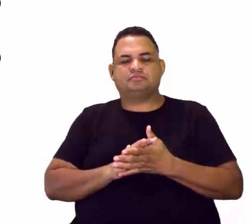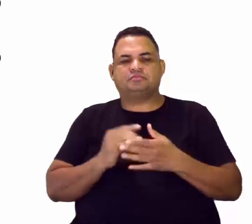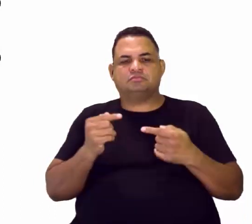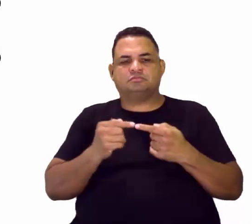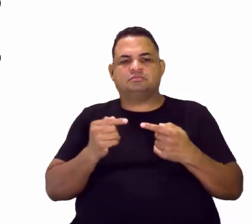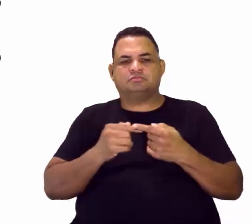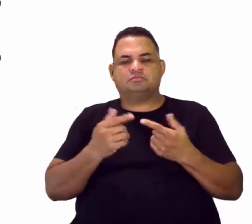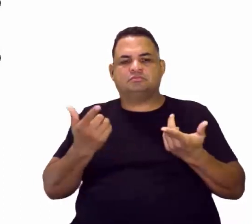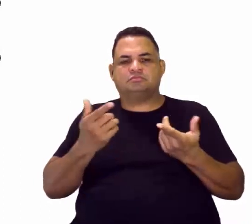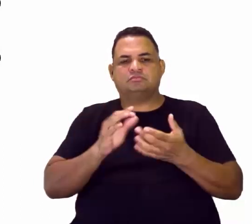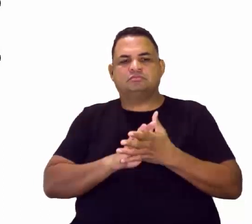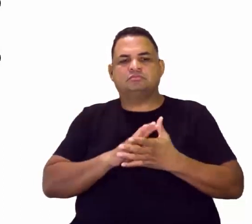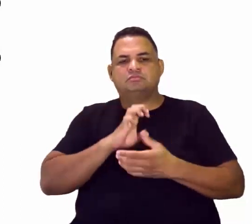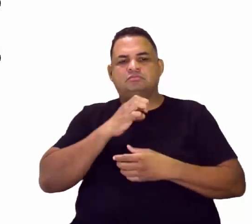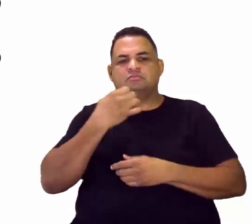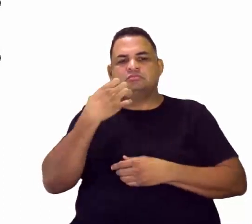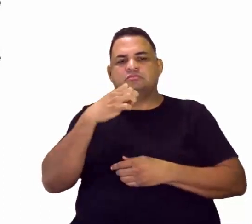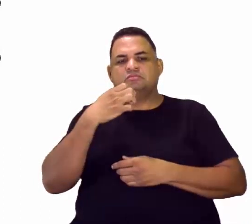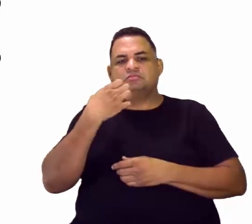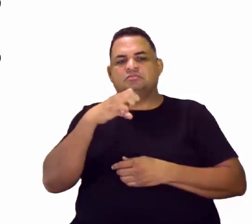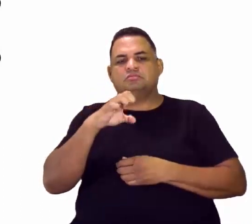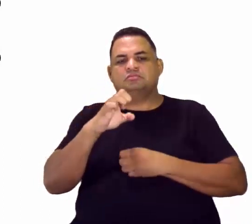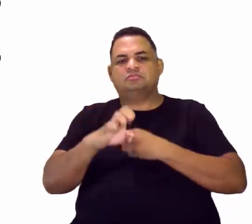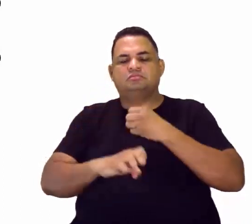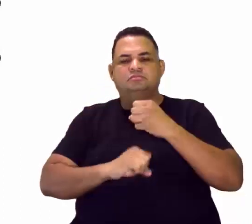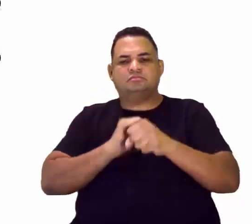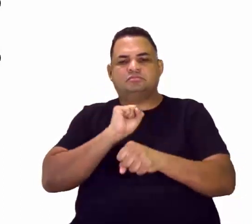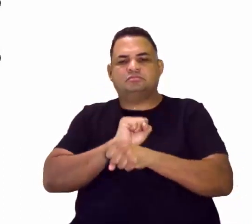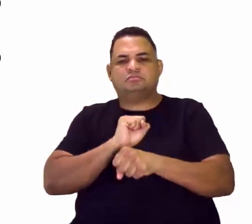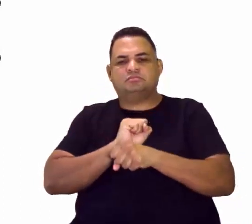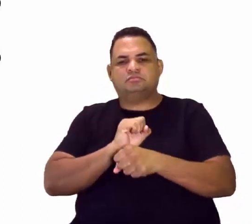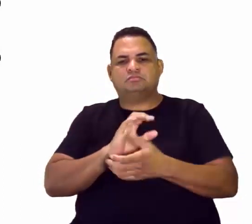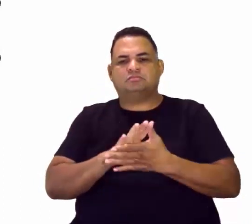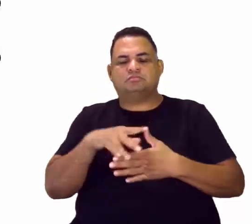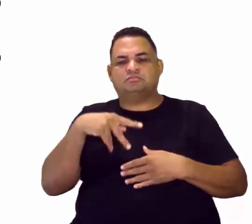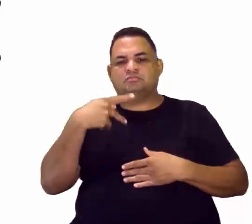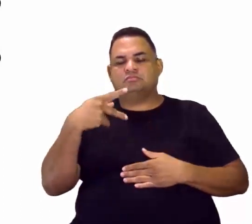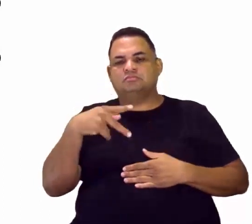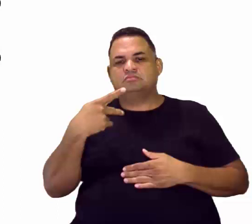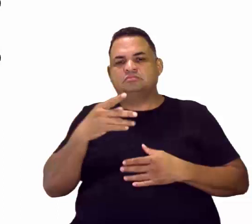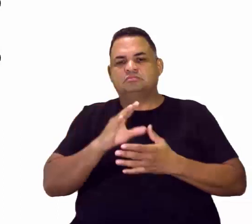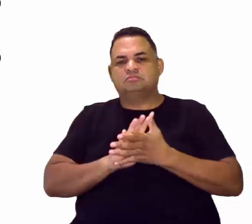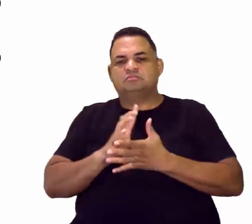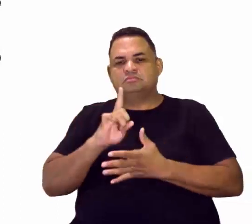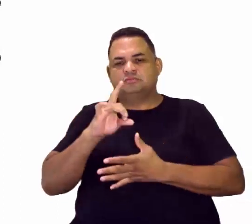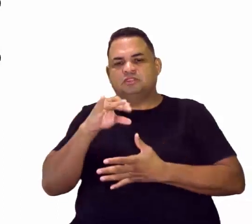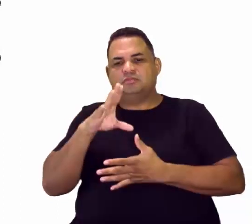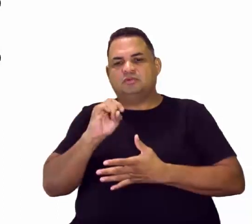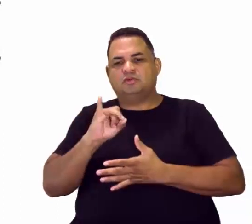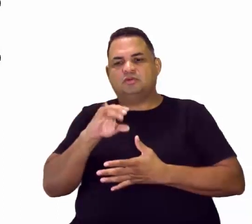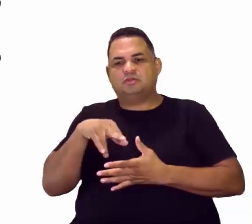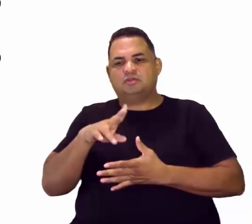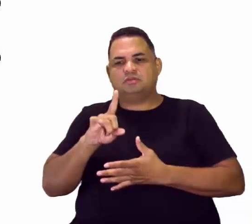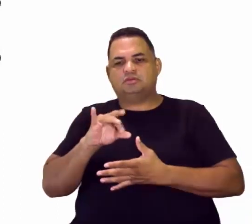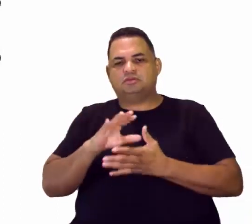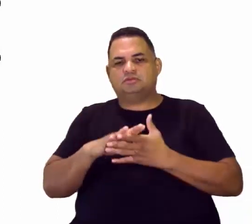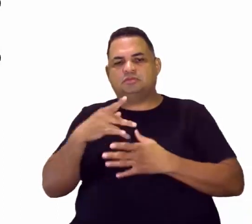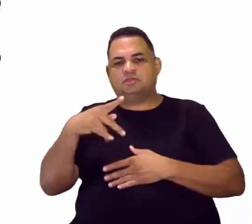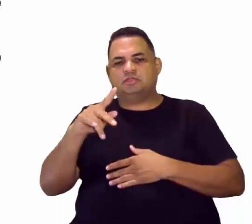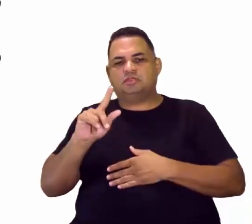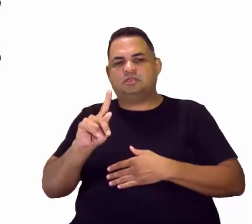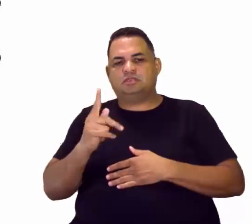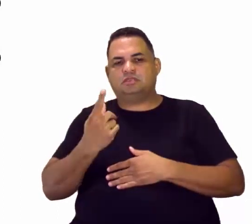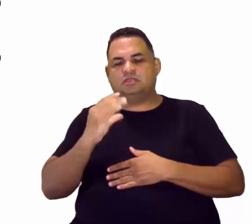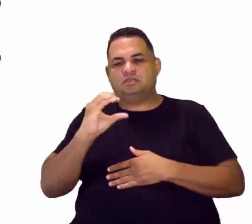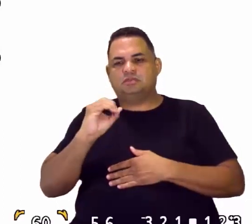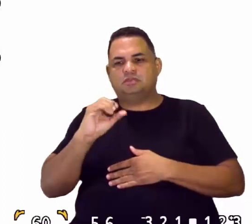para HF, a gente já viu que é ligação de hidrogênio, e ele fala que é dipolo induzido para HCl. Para